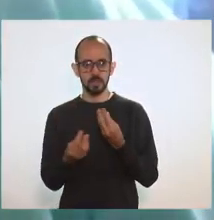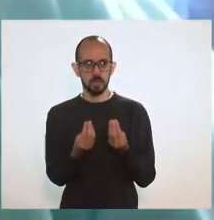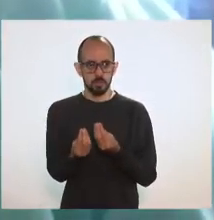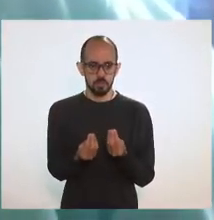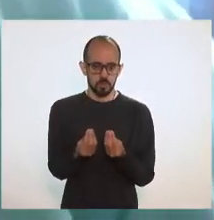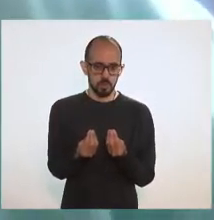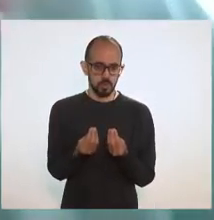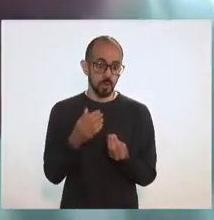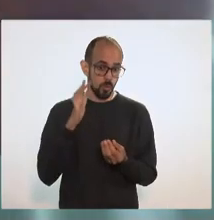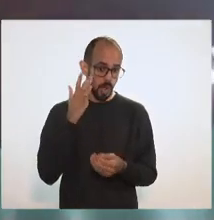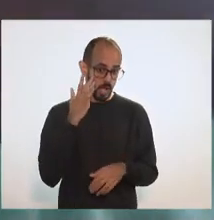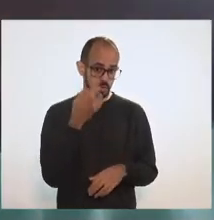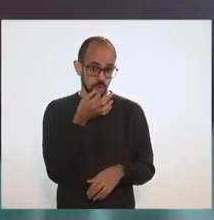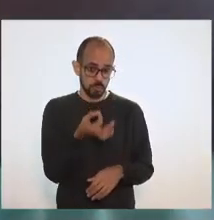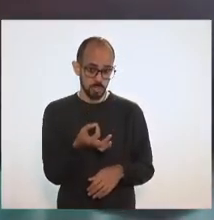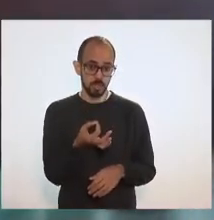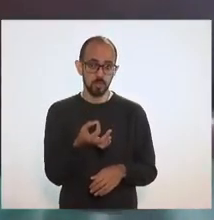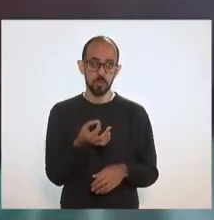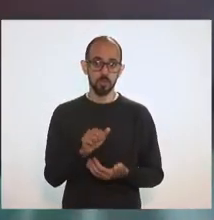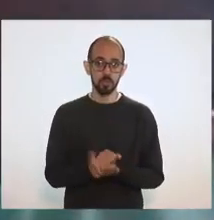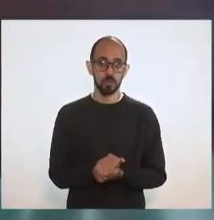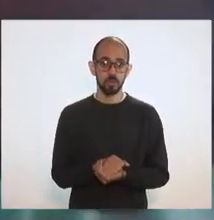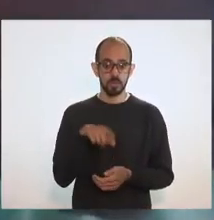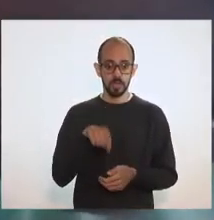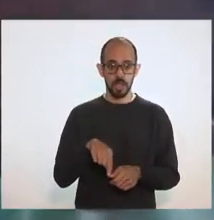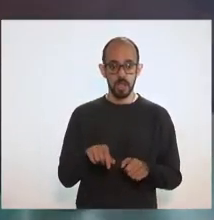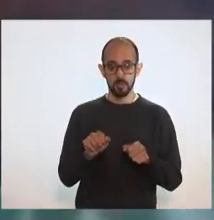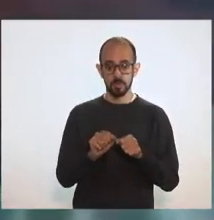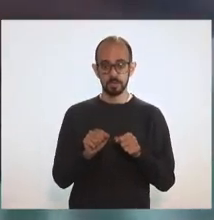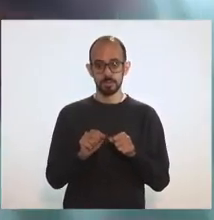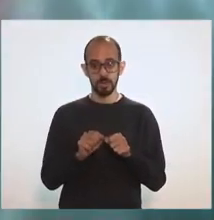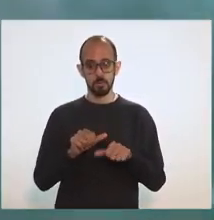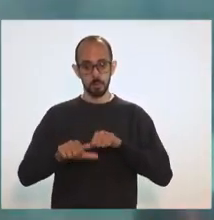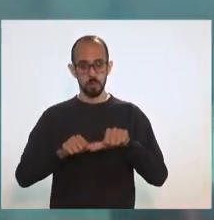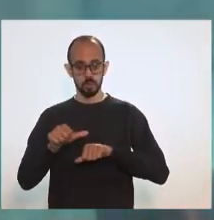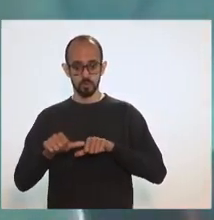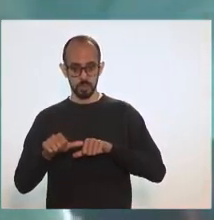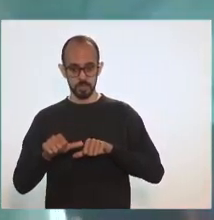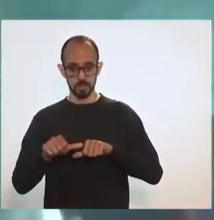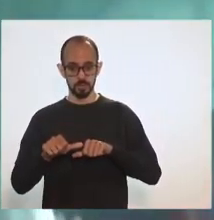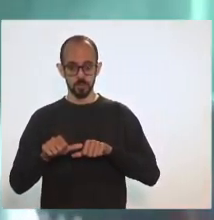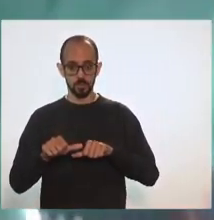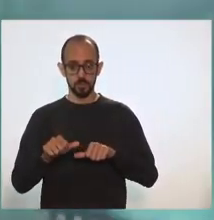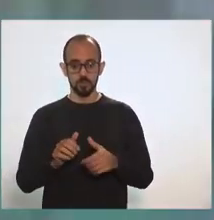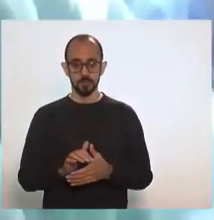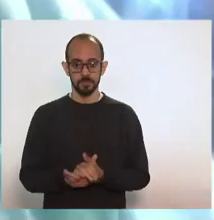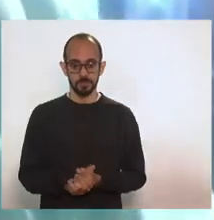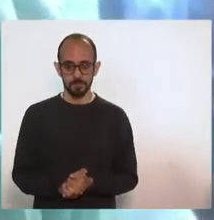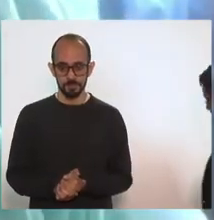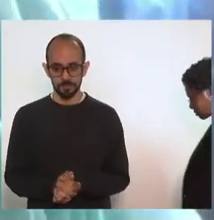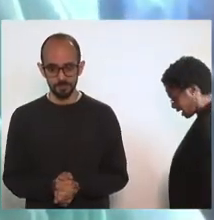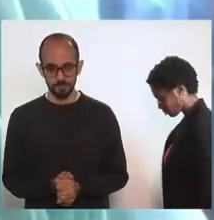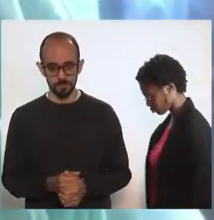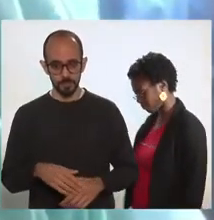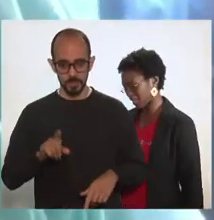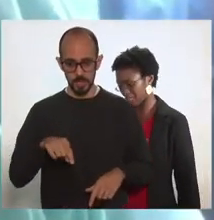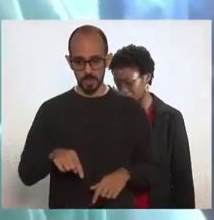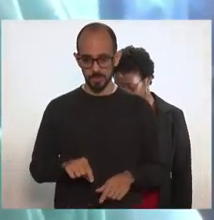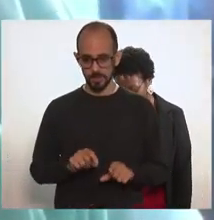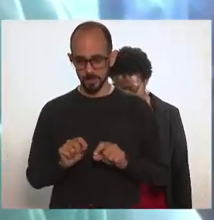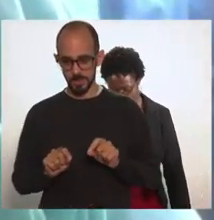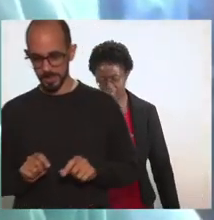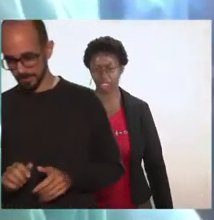alusão à prática de ato sexual. Como é que eu vou fazer a prevenção da DST, da doença